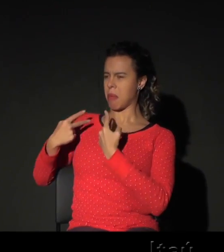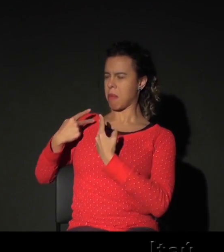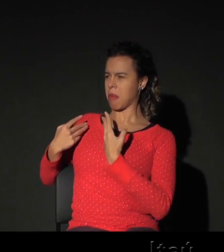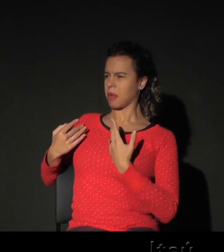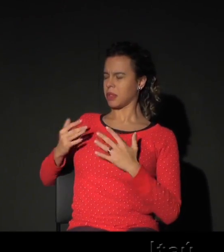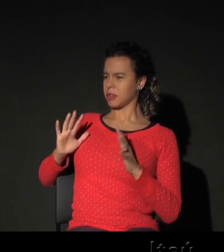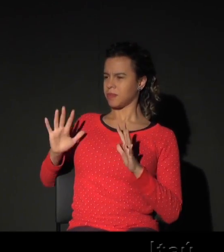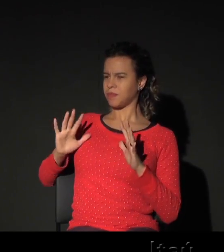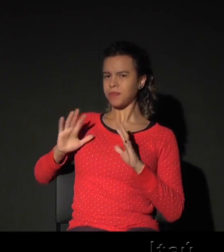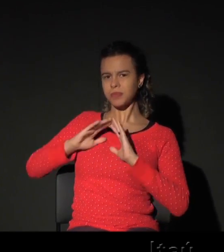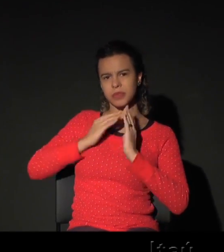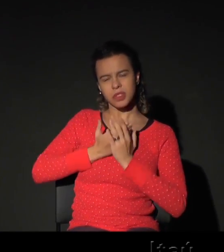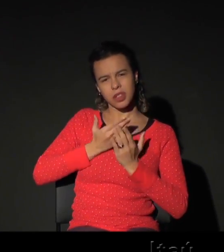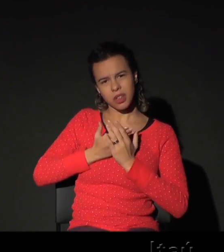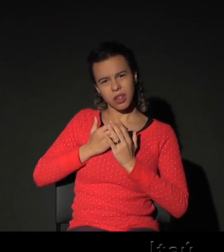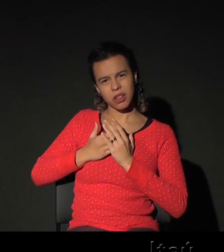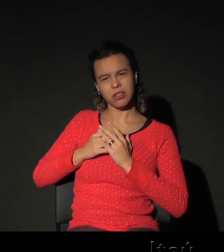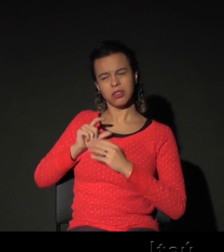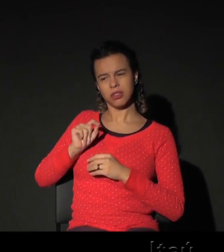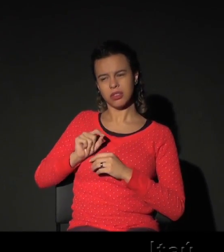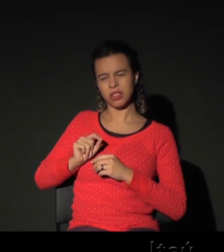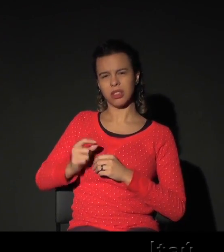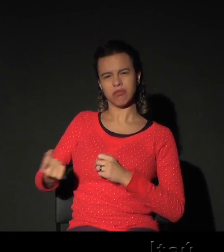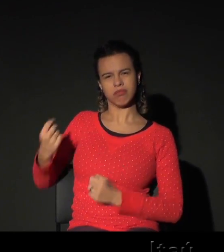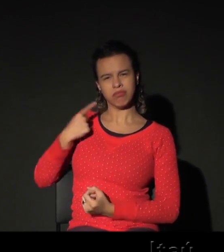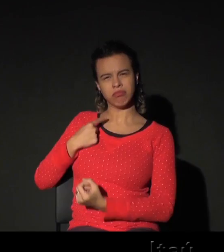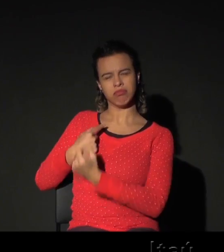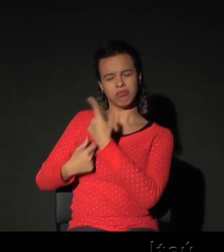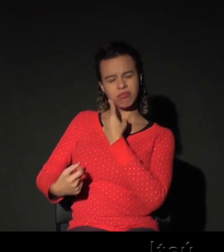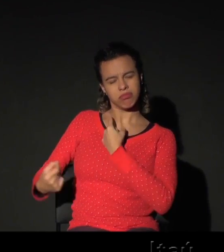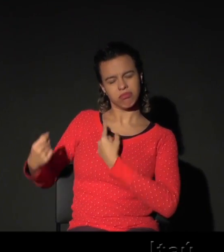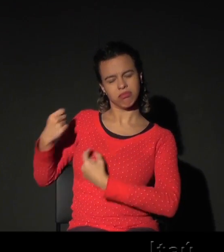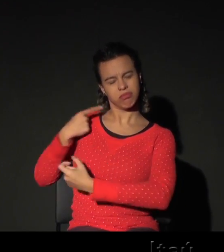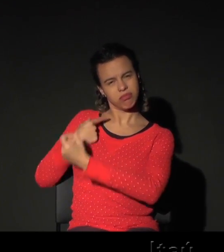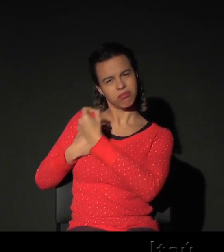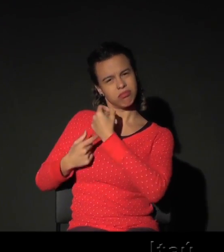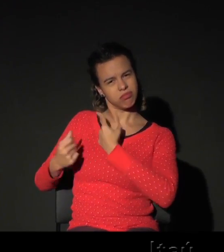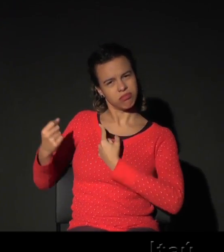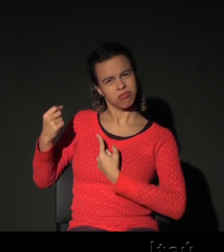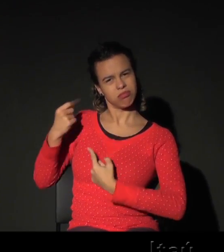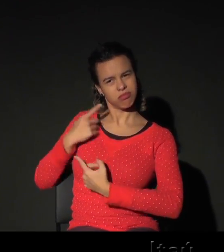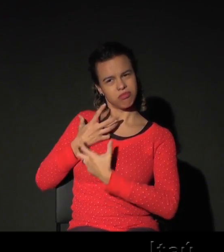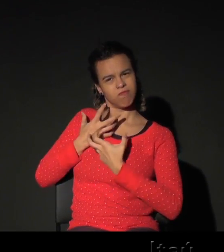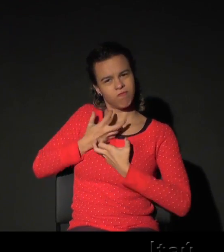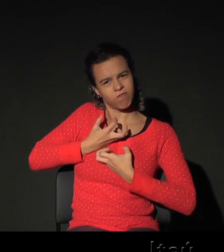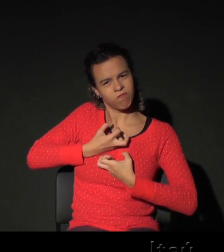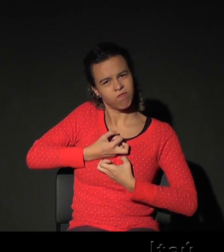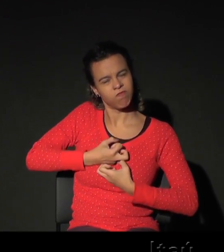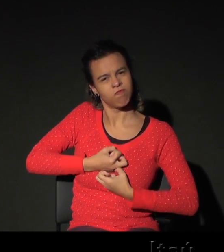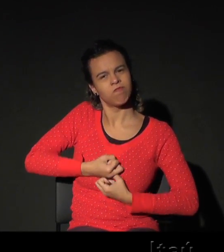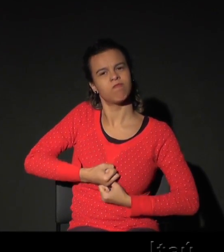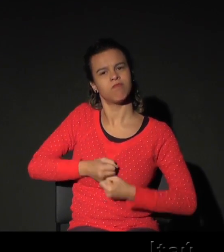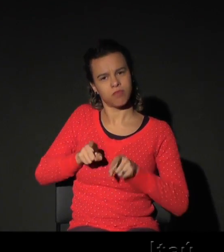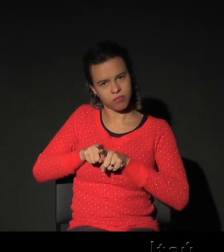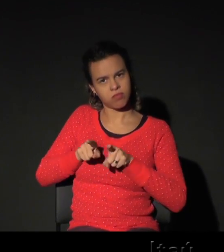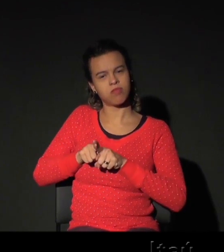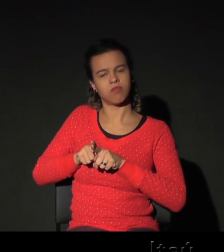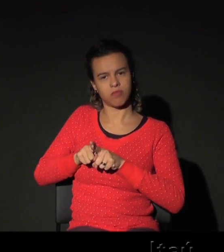período da escola escutando essas essas frases opressoras também